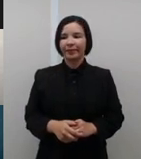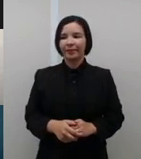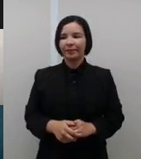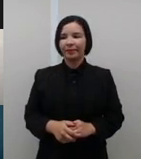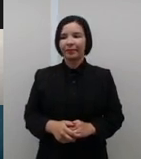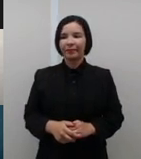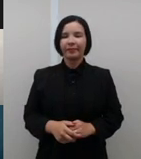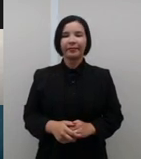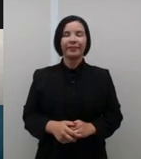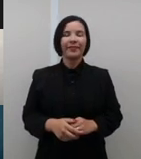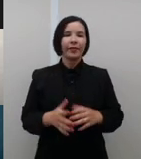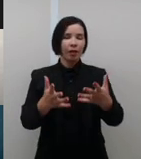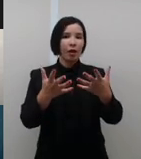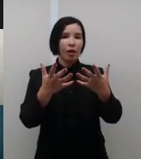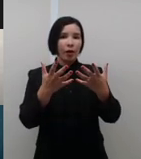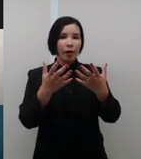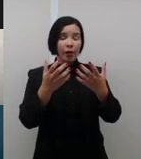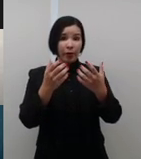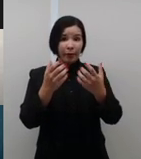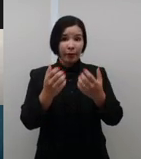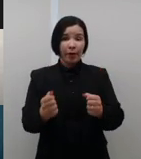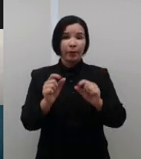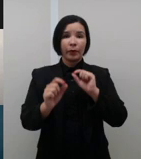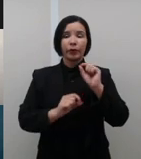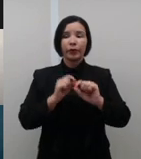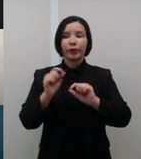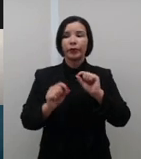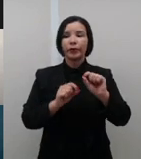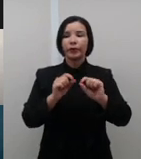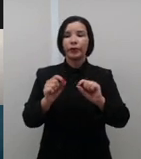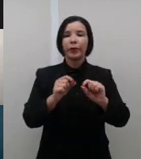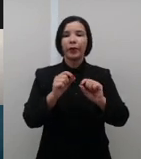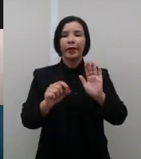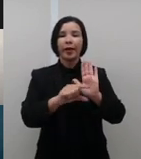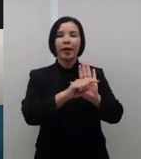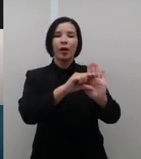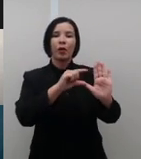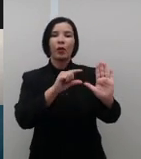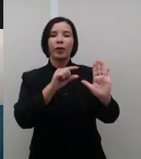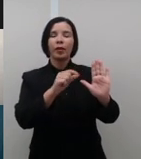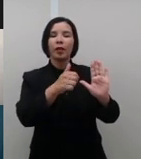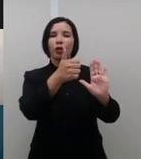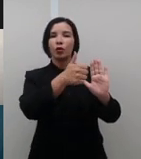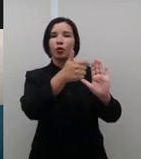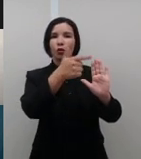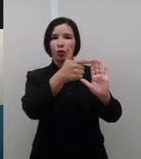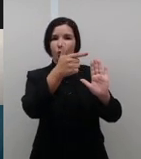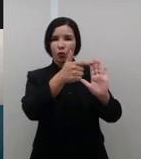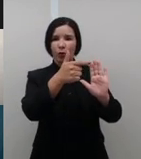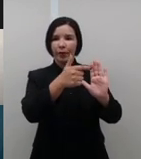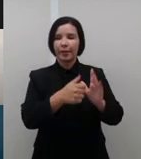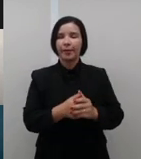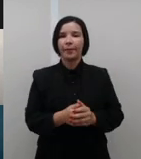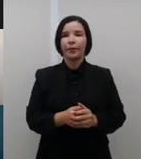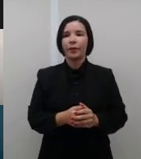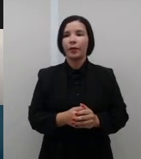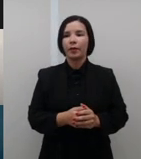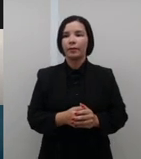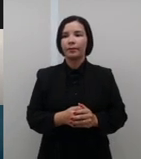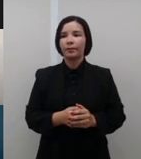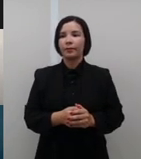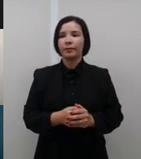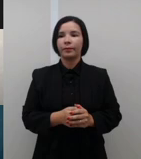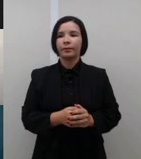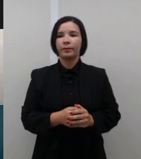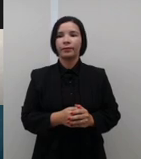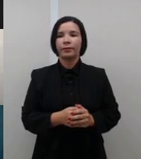Vamos para voltar, então, aqui ao item 2, né? RESP 1757621, do